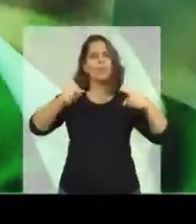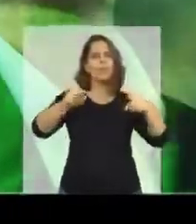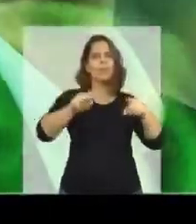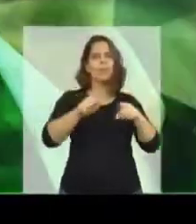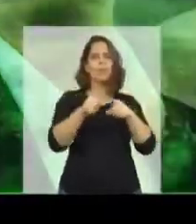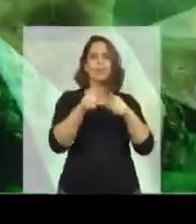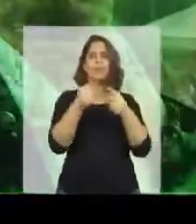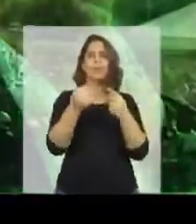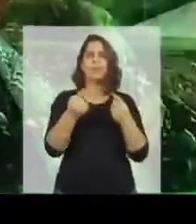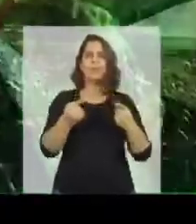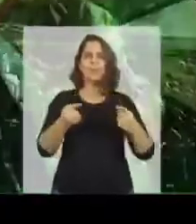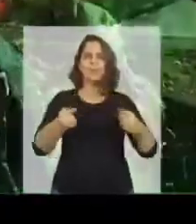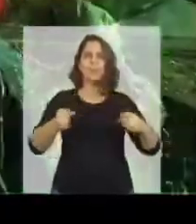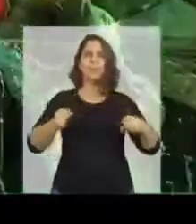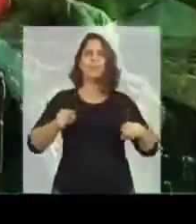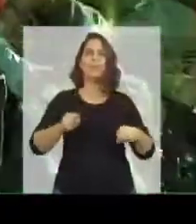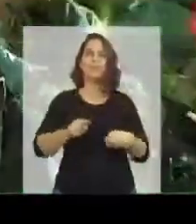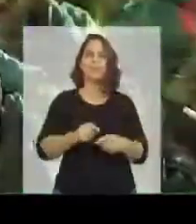Continua.